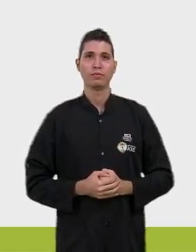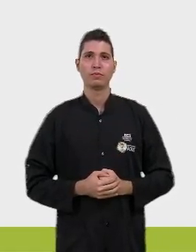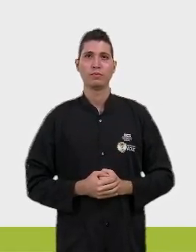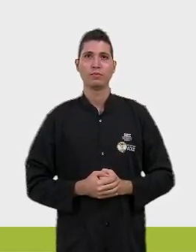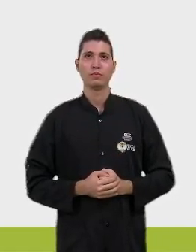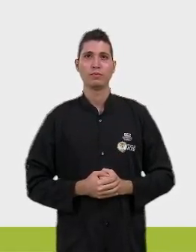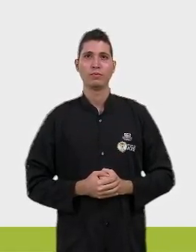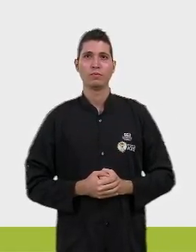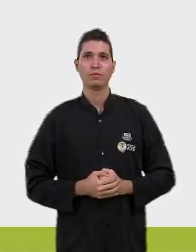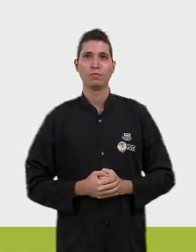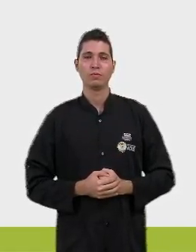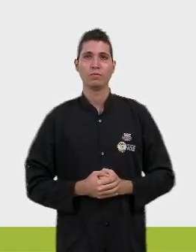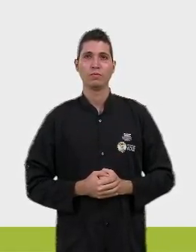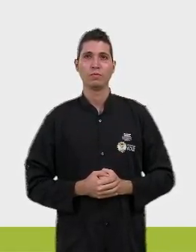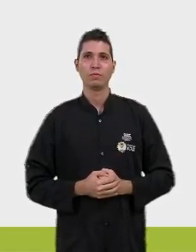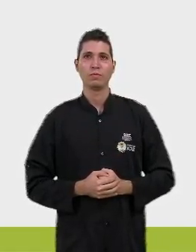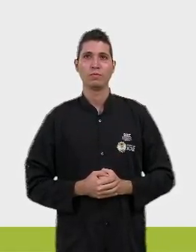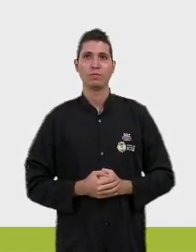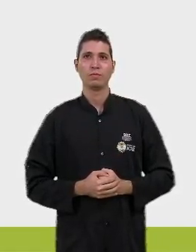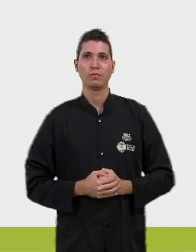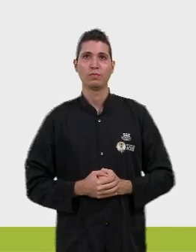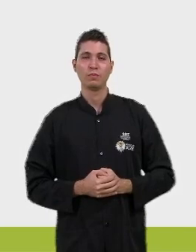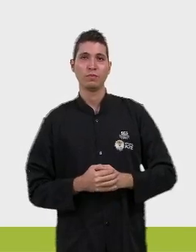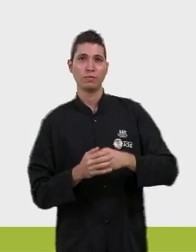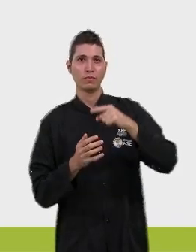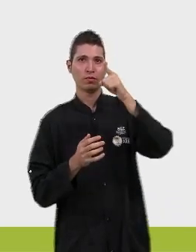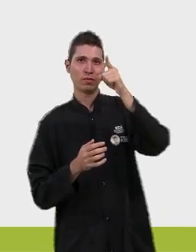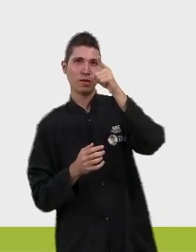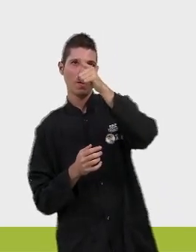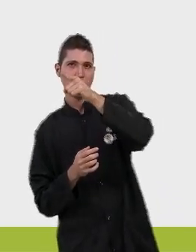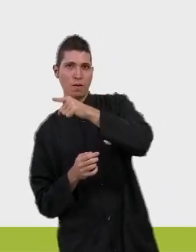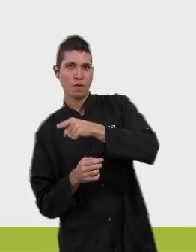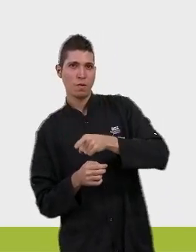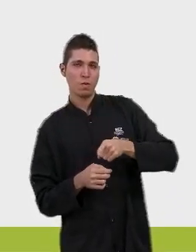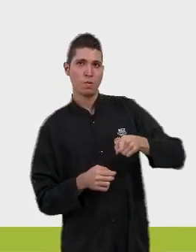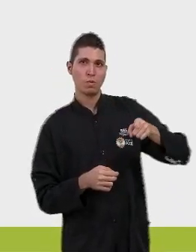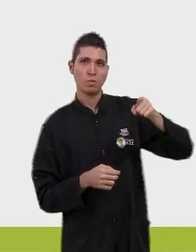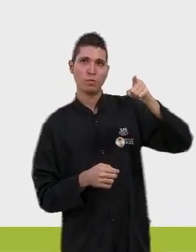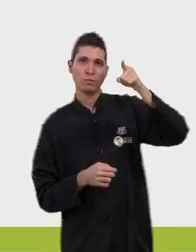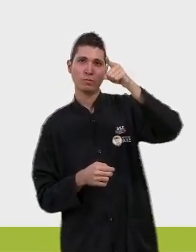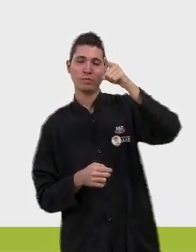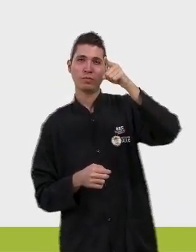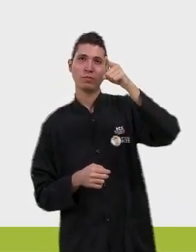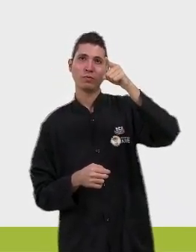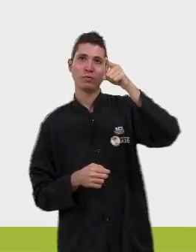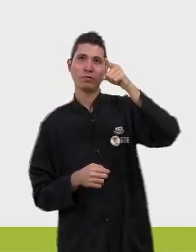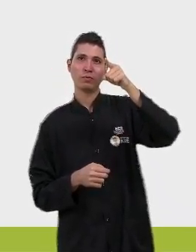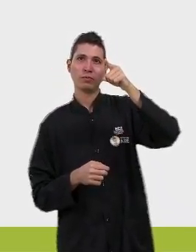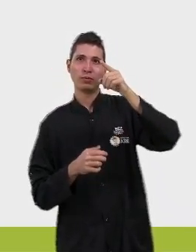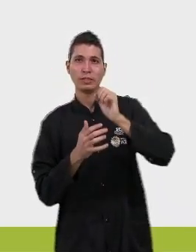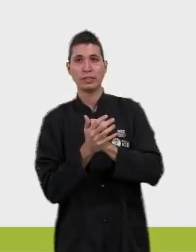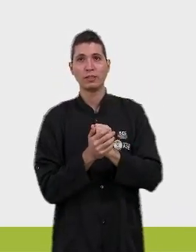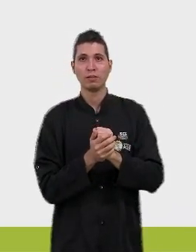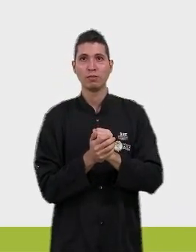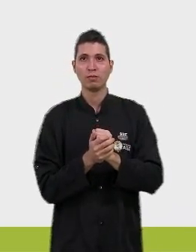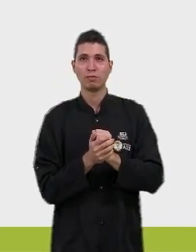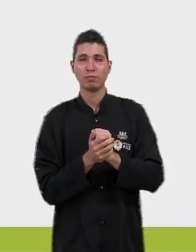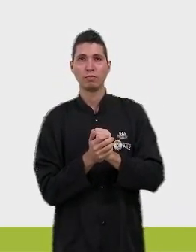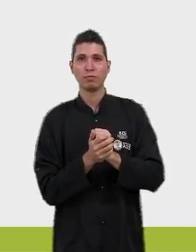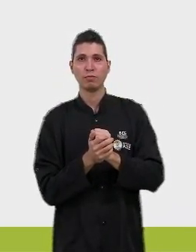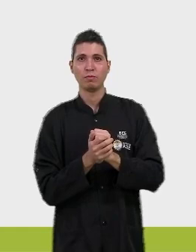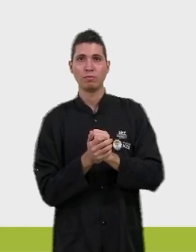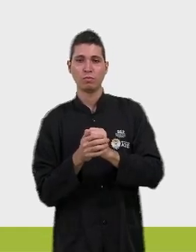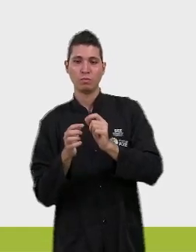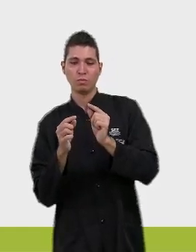as interseções entre a circunferência e o plano. A interseção, considere aqui a origem,